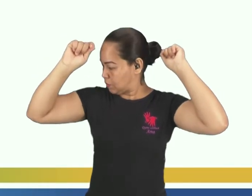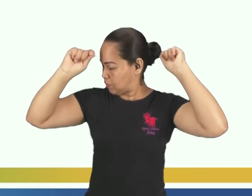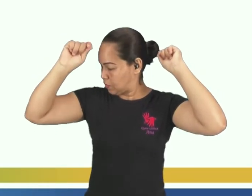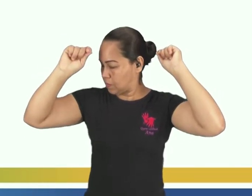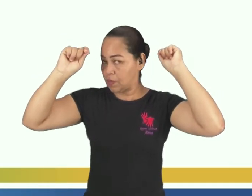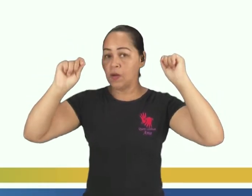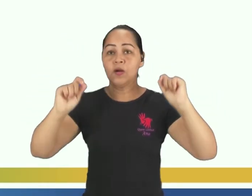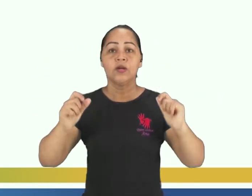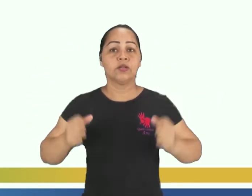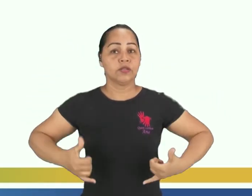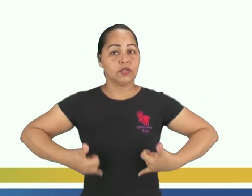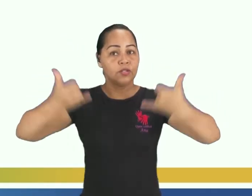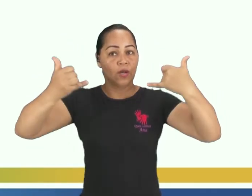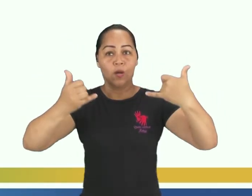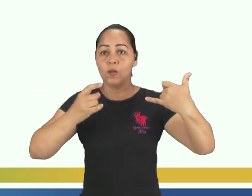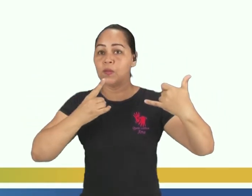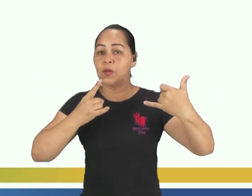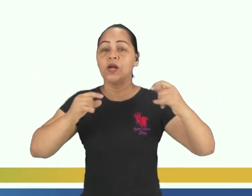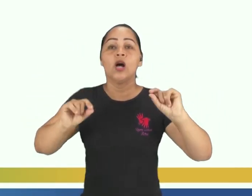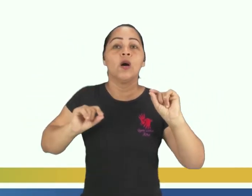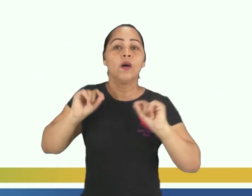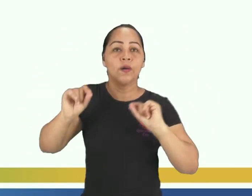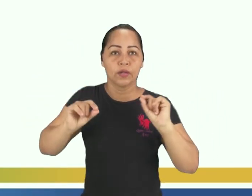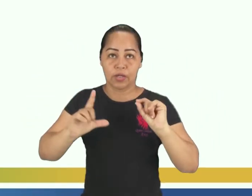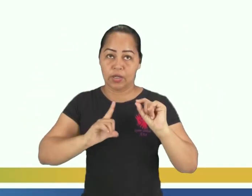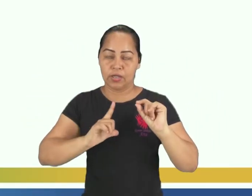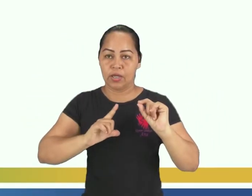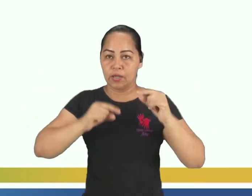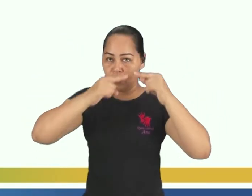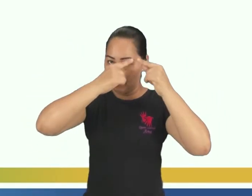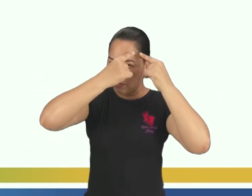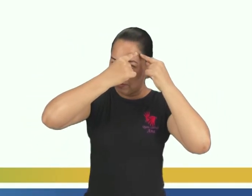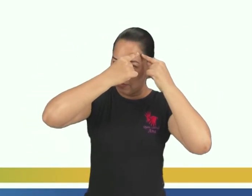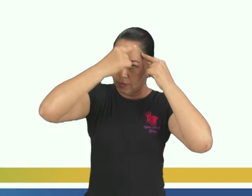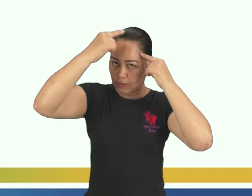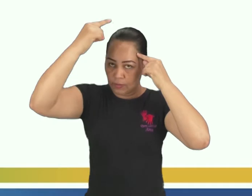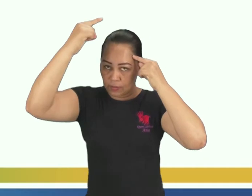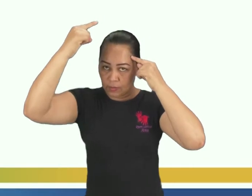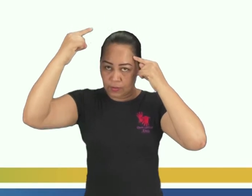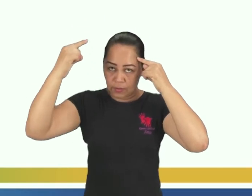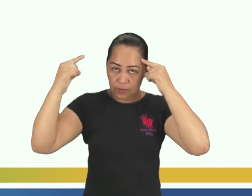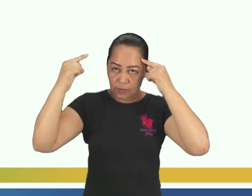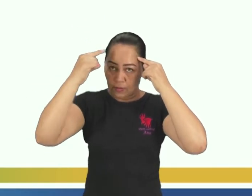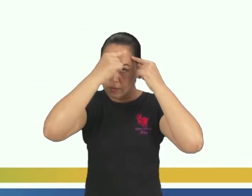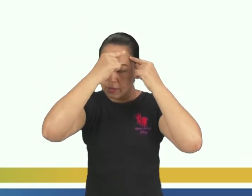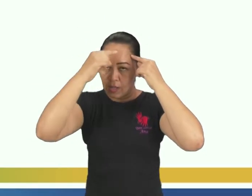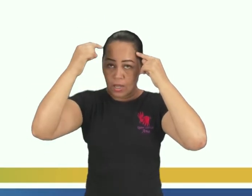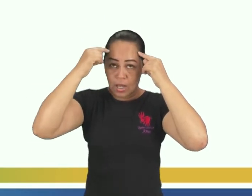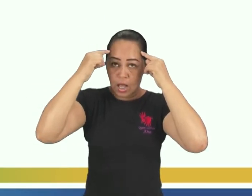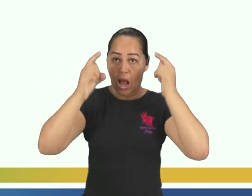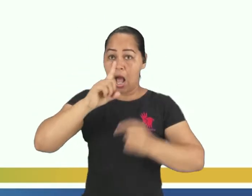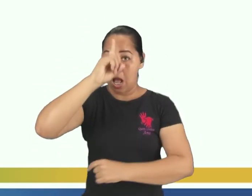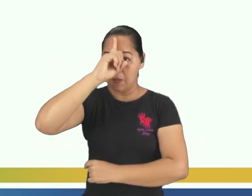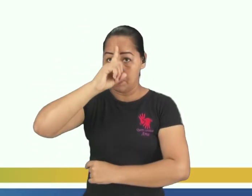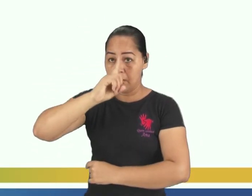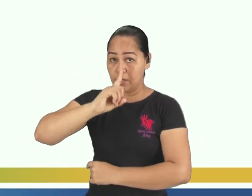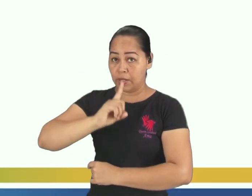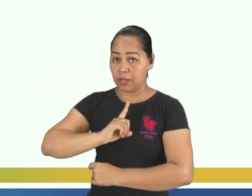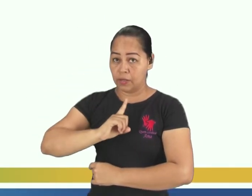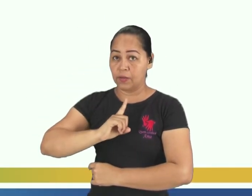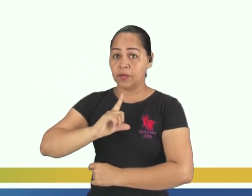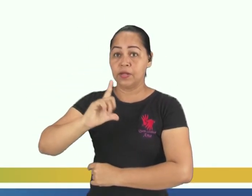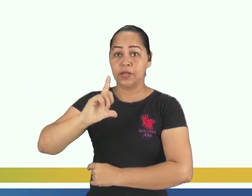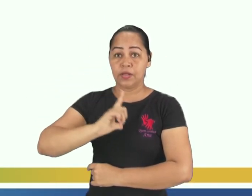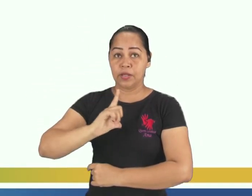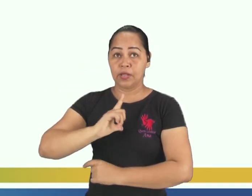cone. A parte rachurada em amarelo, para você que não sabe o que é rachurada, é exatamente essa parte que